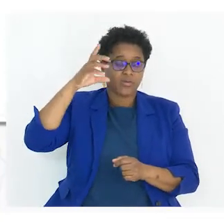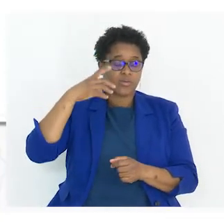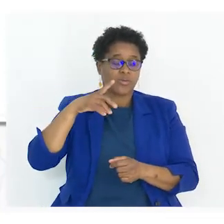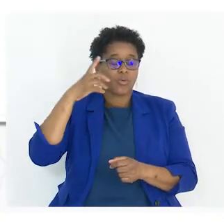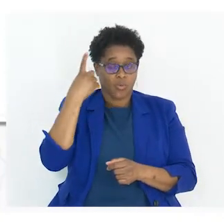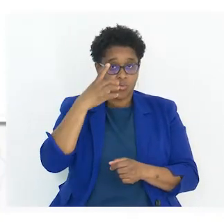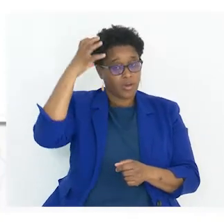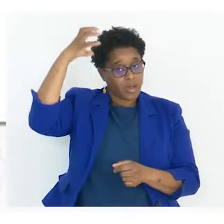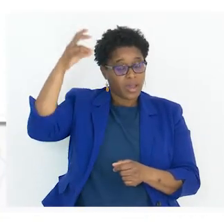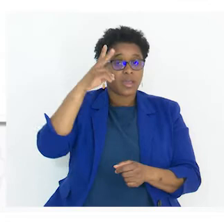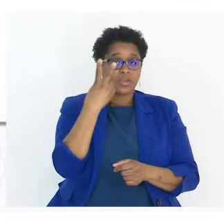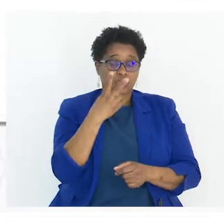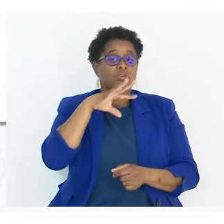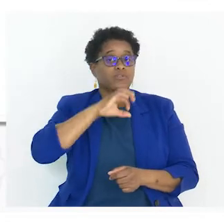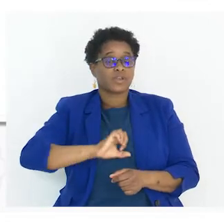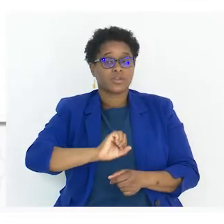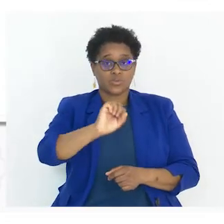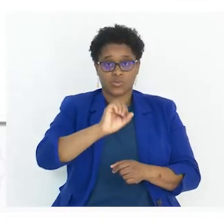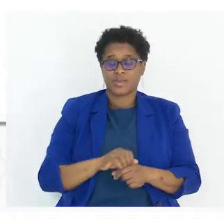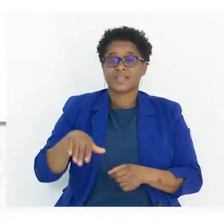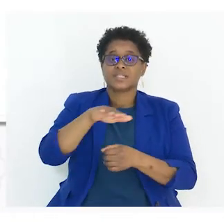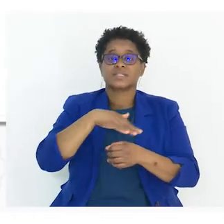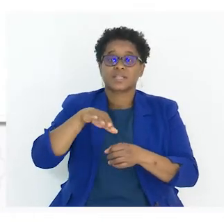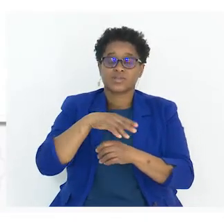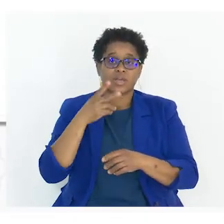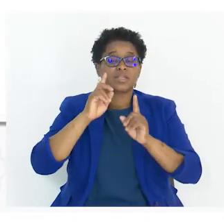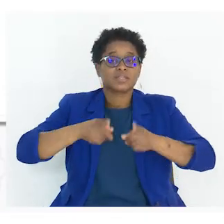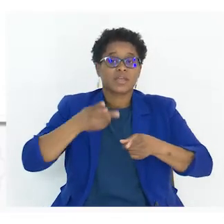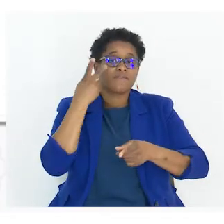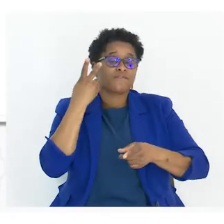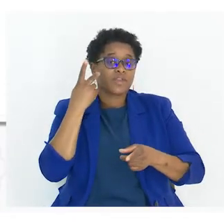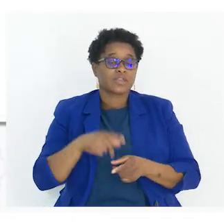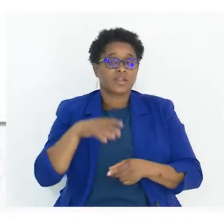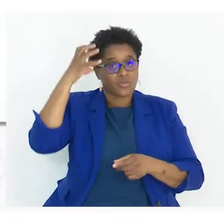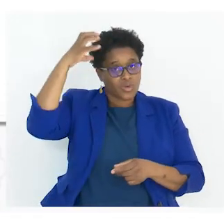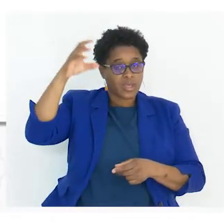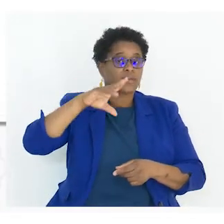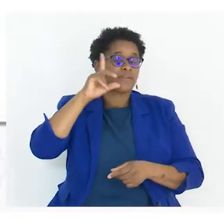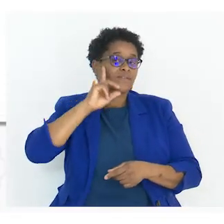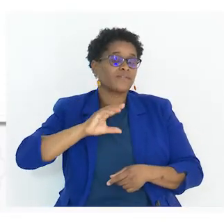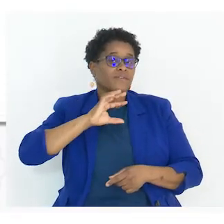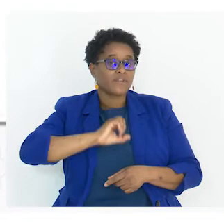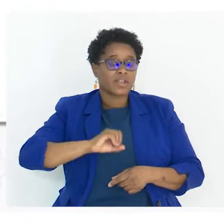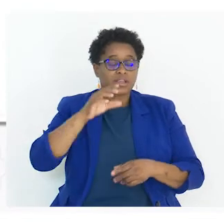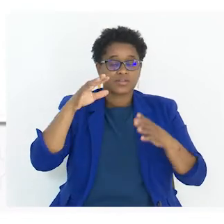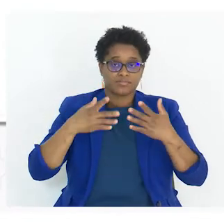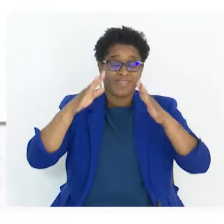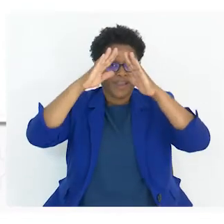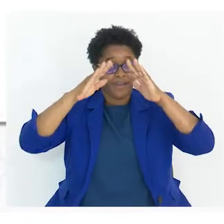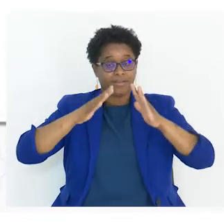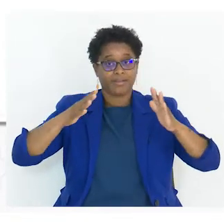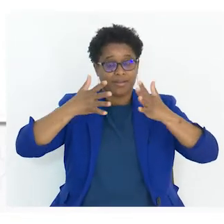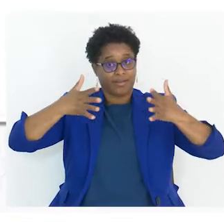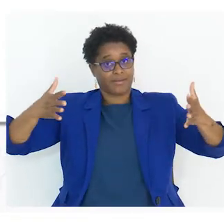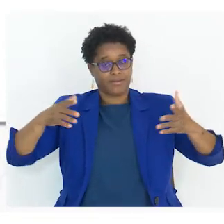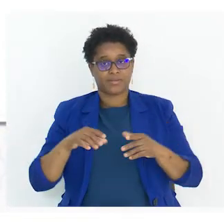filhas. Situação inicial, vida de rei e suas filhas no castelo. Desenvolvimento, rapto